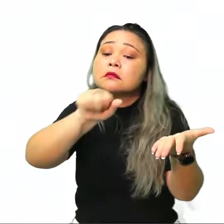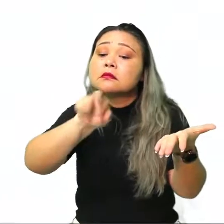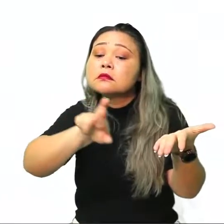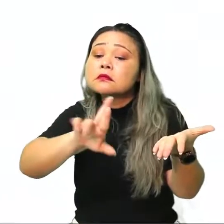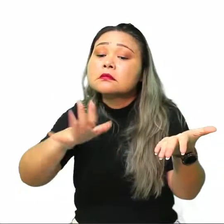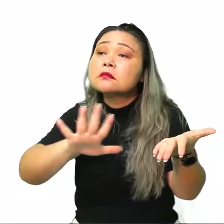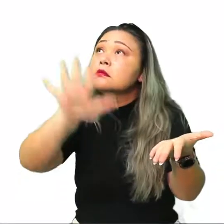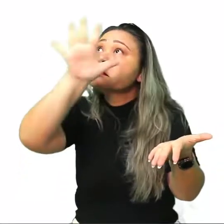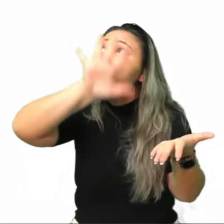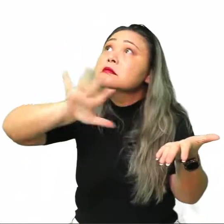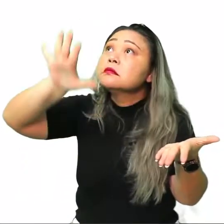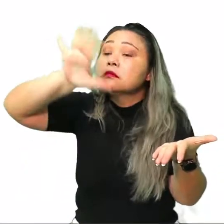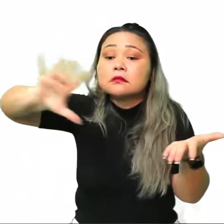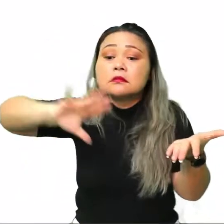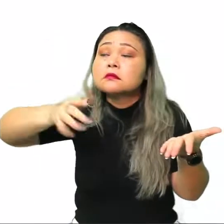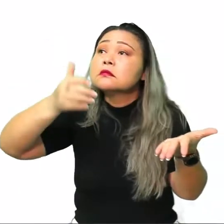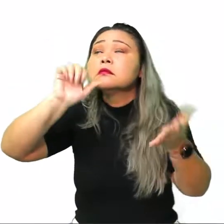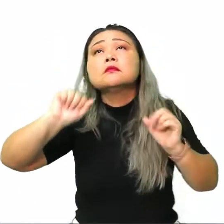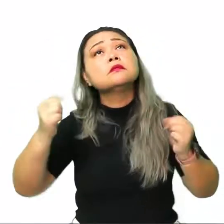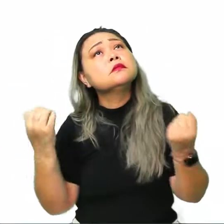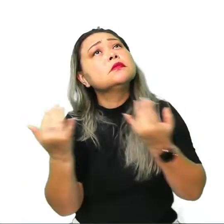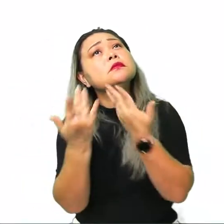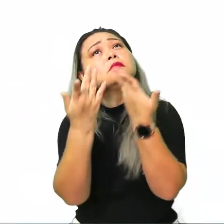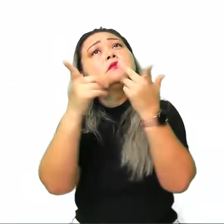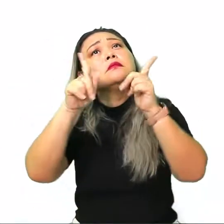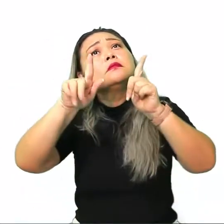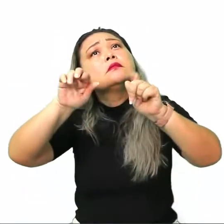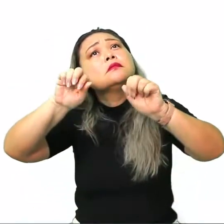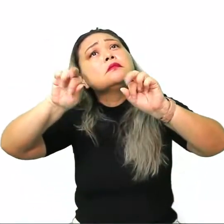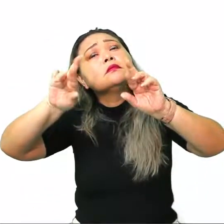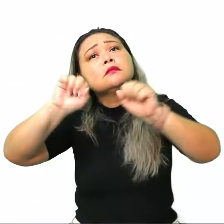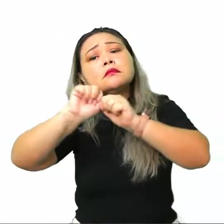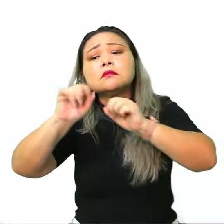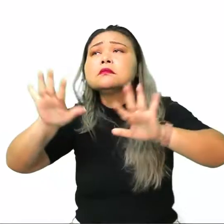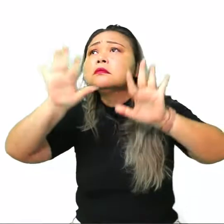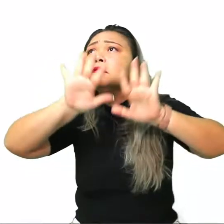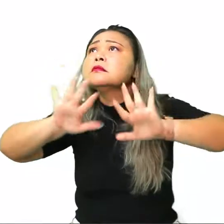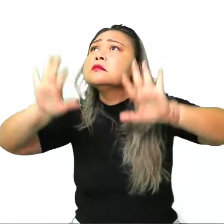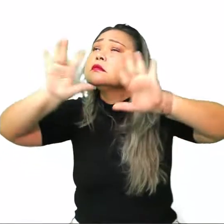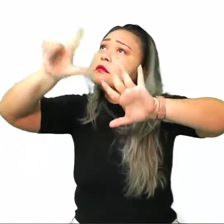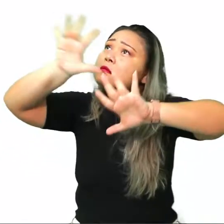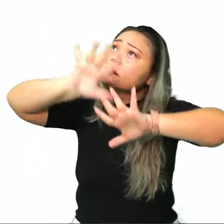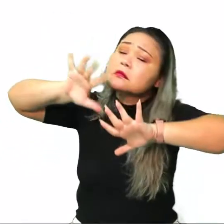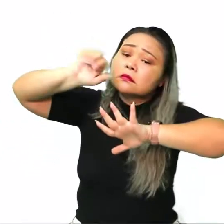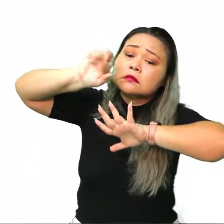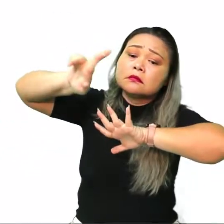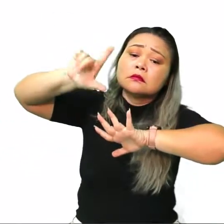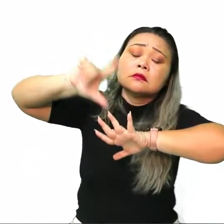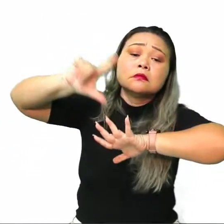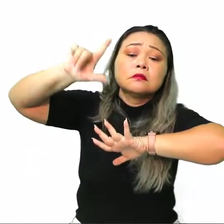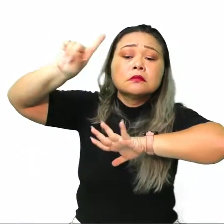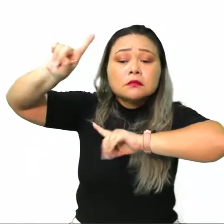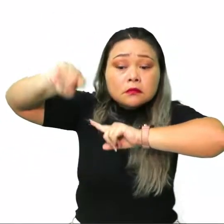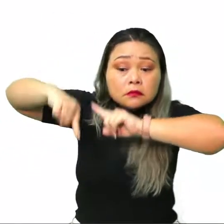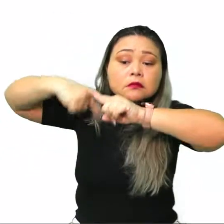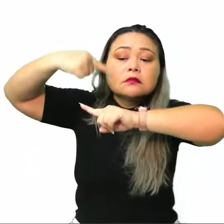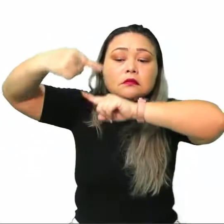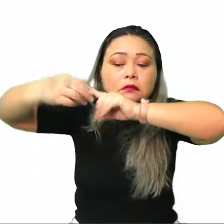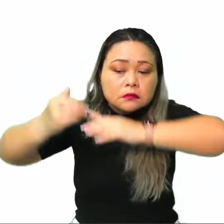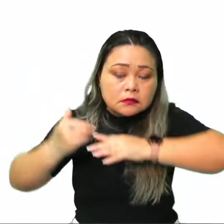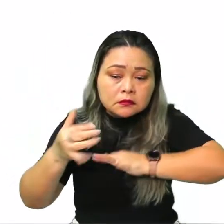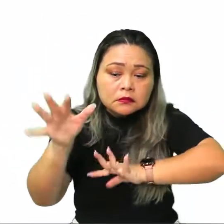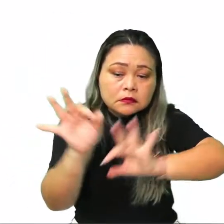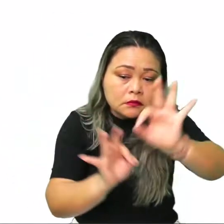atmosférico e como que os gases, né, substâncias inorgânicas que estavam presentes na atmosfera deram início